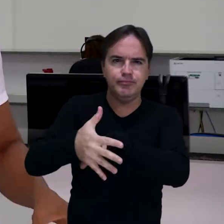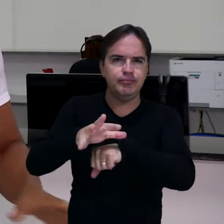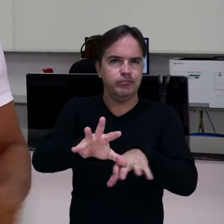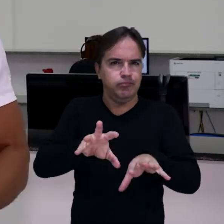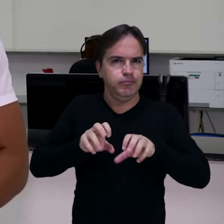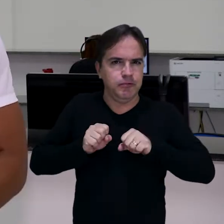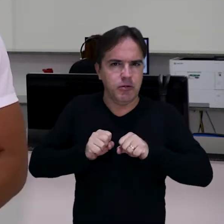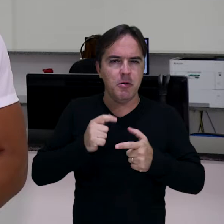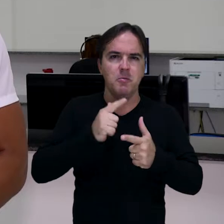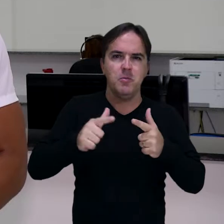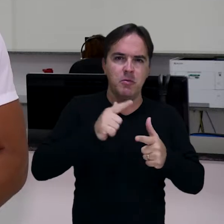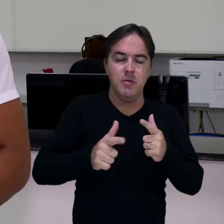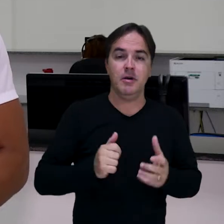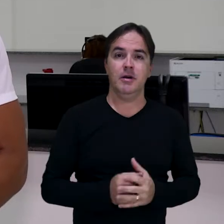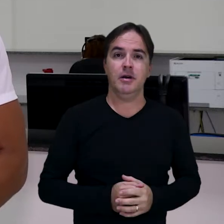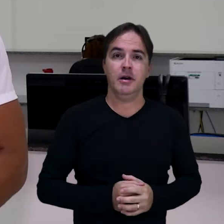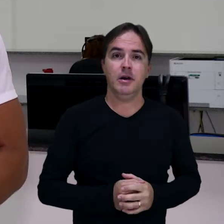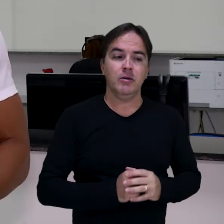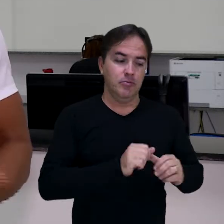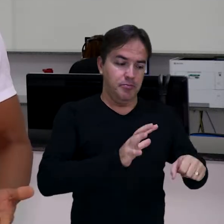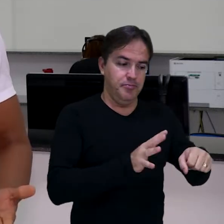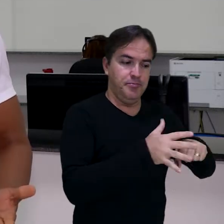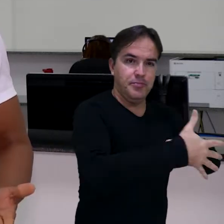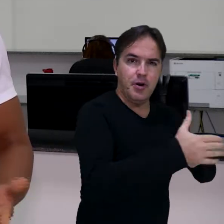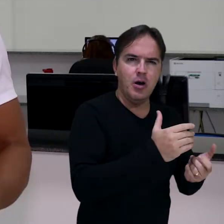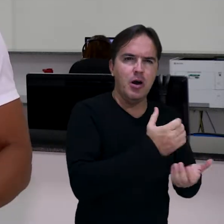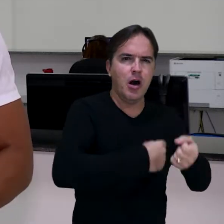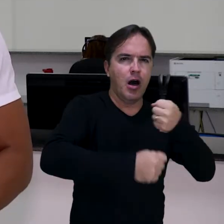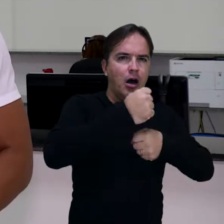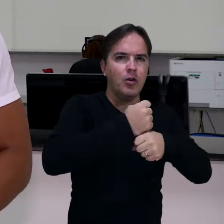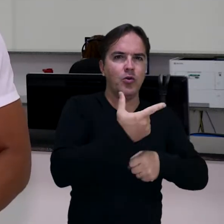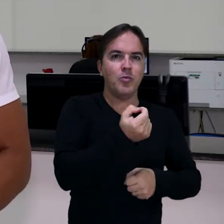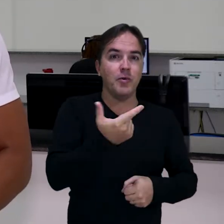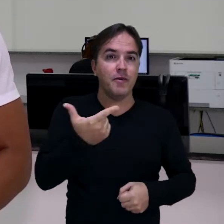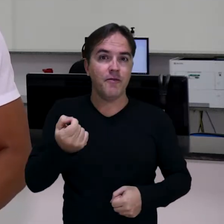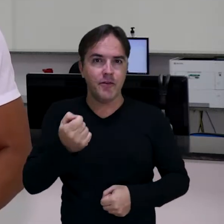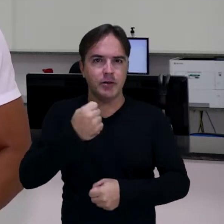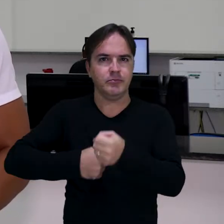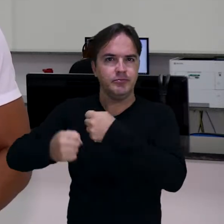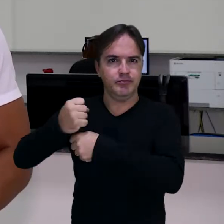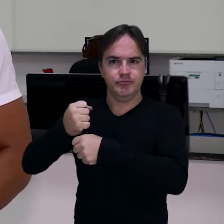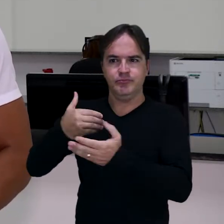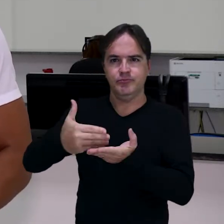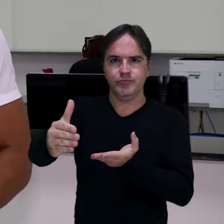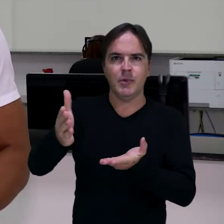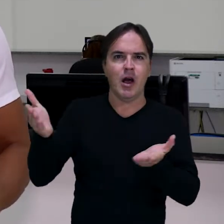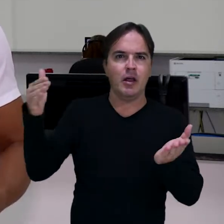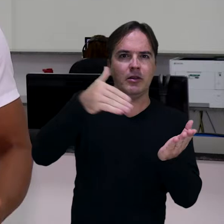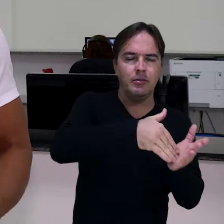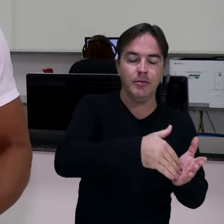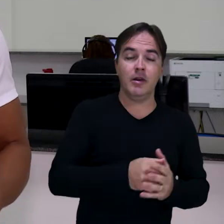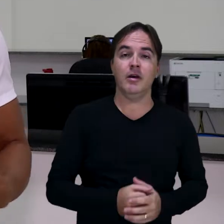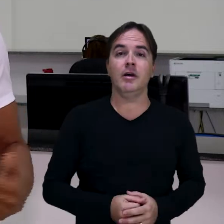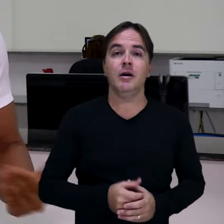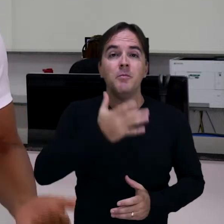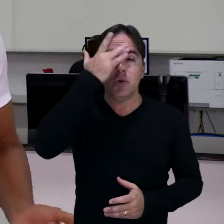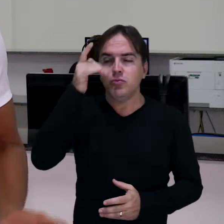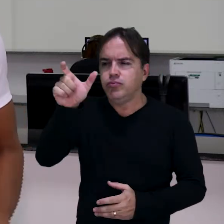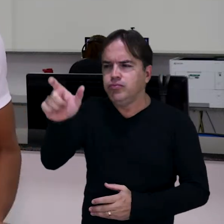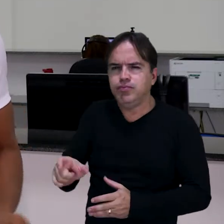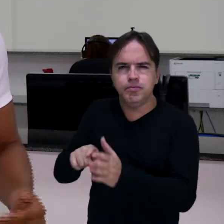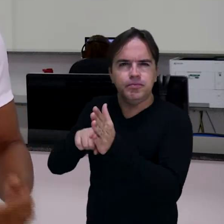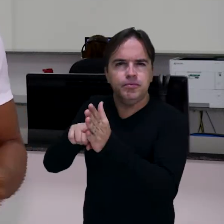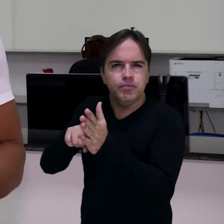desde o começo da pandemia em 2020. Pesquisadores da Universidade Federal do Vale do São Francisco investigaram por que